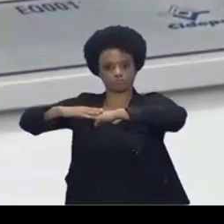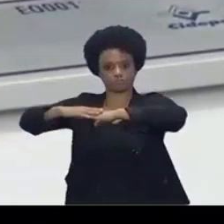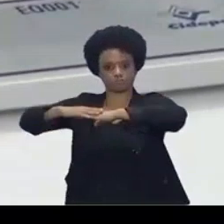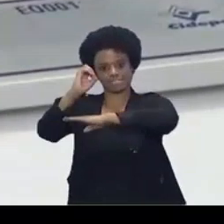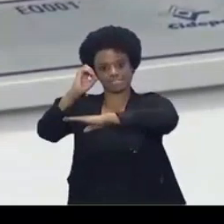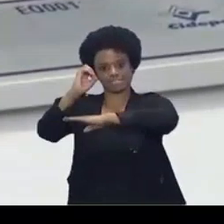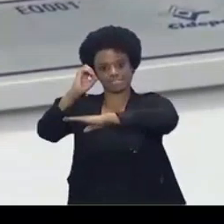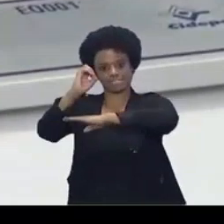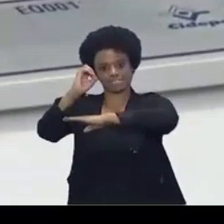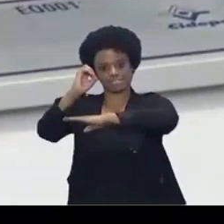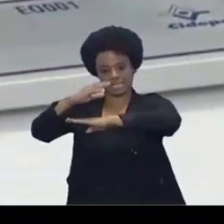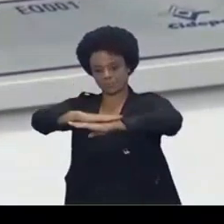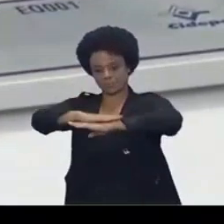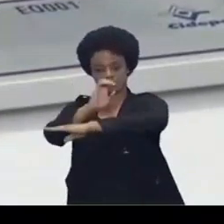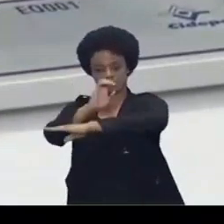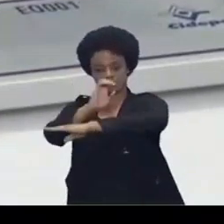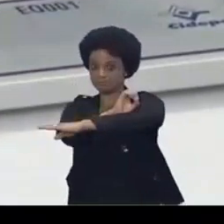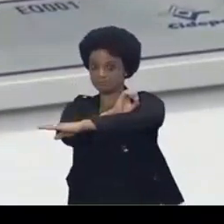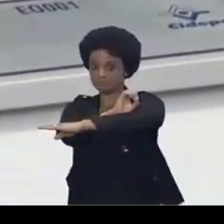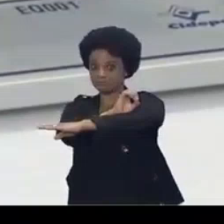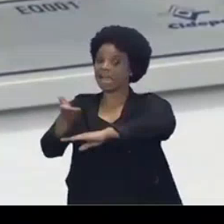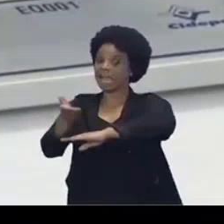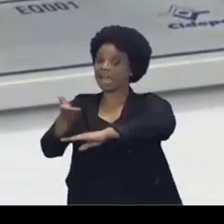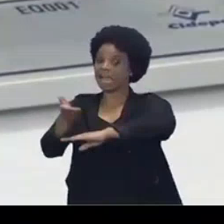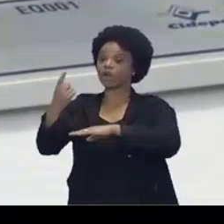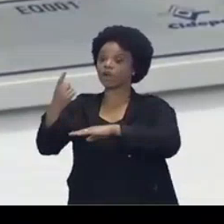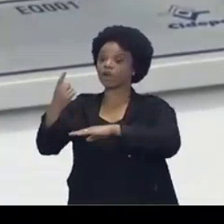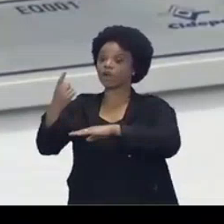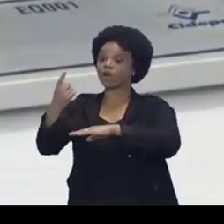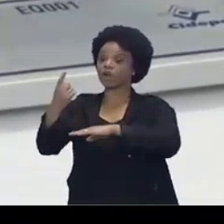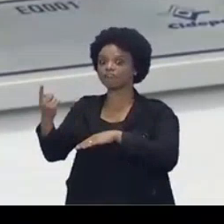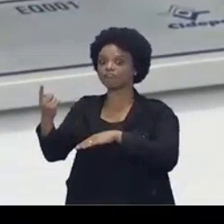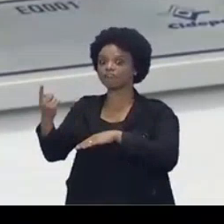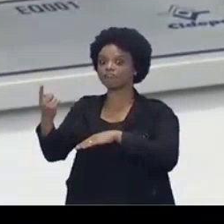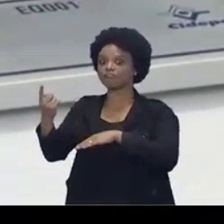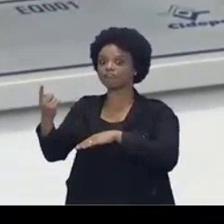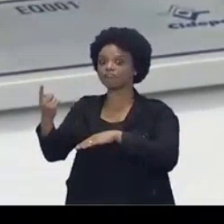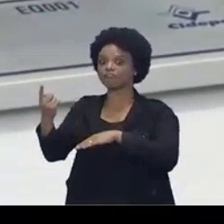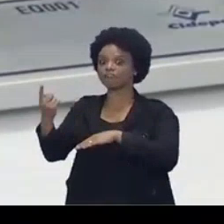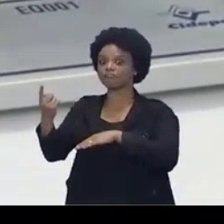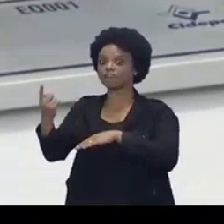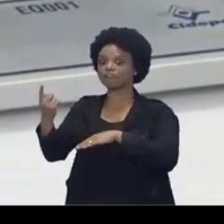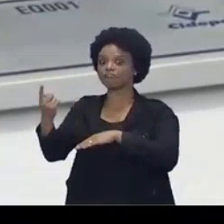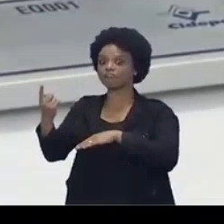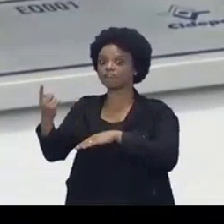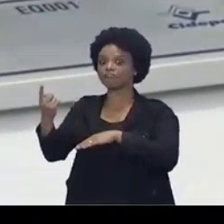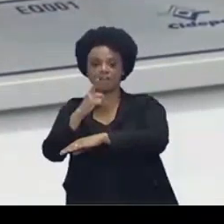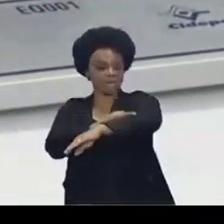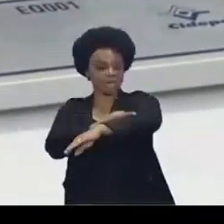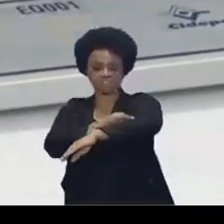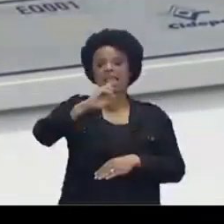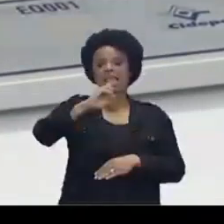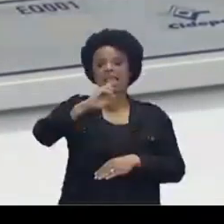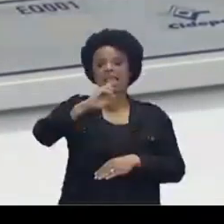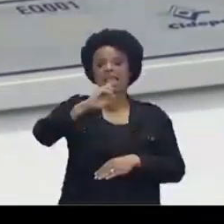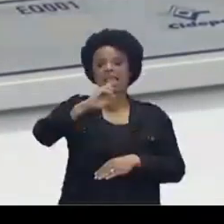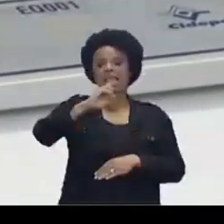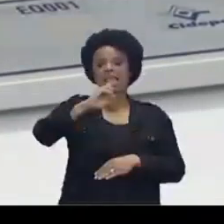estávamos totalmente no plano reto. Agora você vai tirar medidas para S1, S2 e